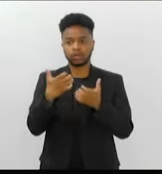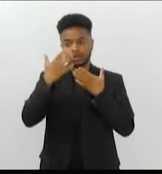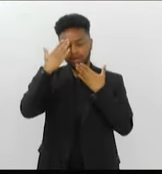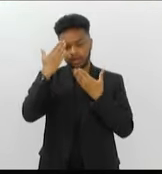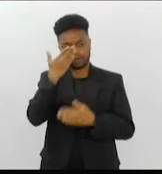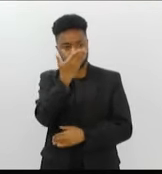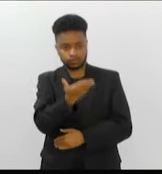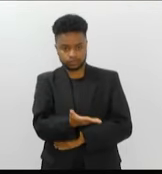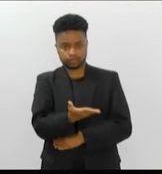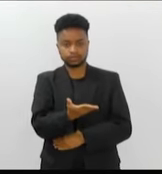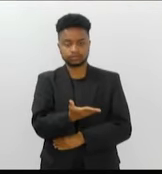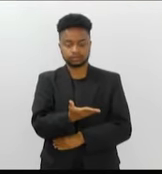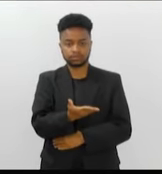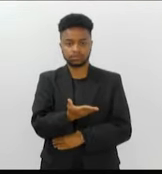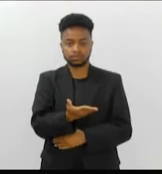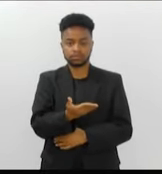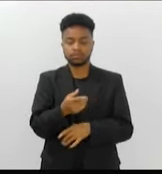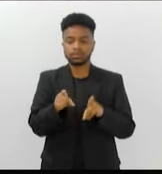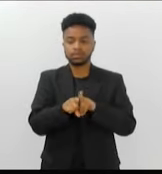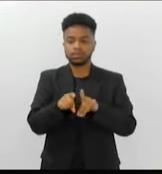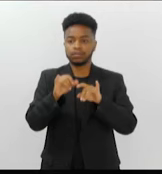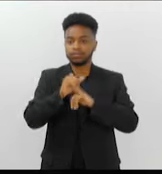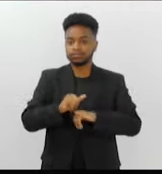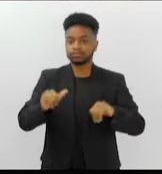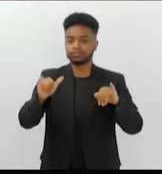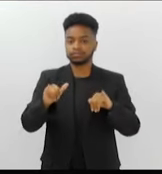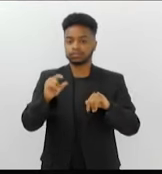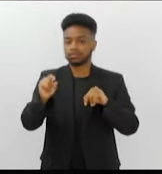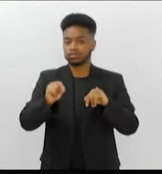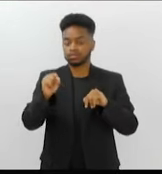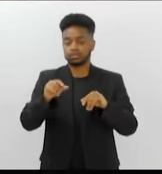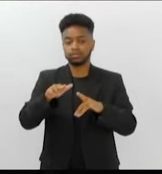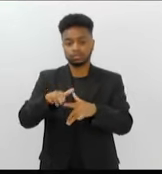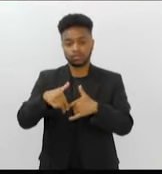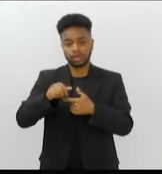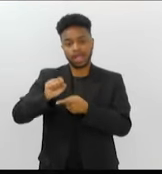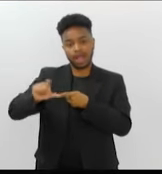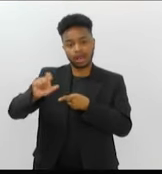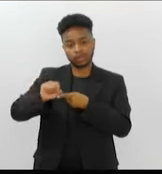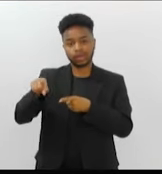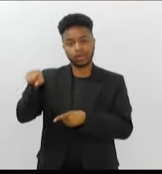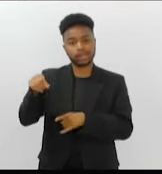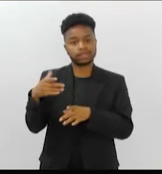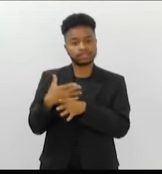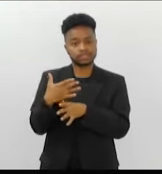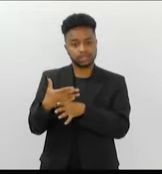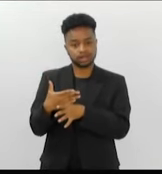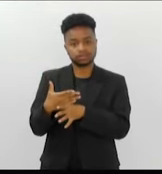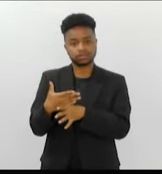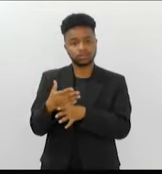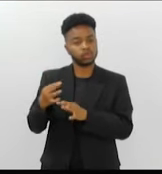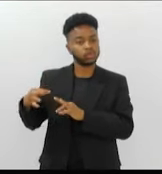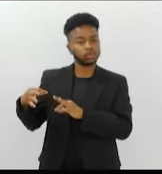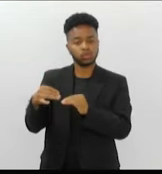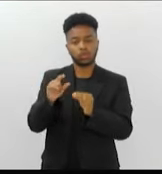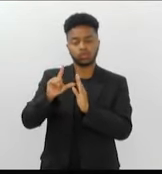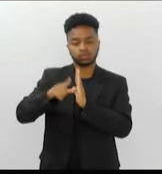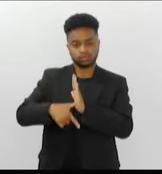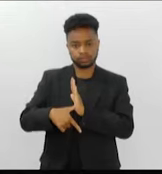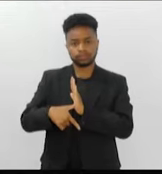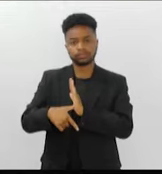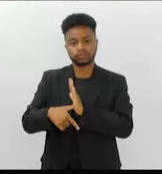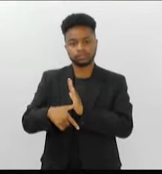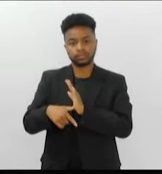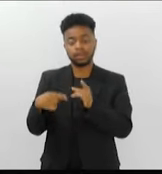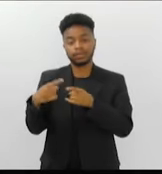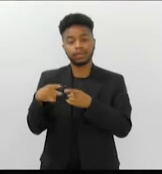Vossa Excelência e dizer que é por isso que os aluguéis do município estão todos atrasados.